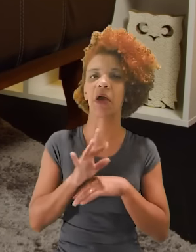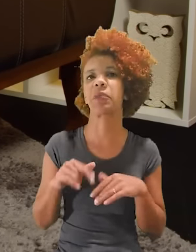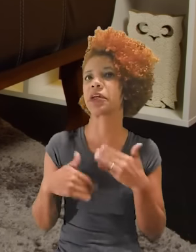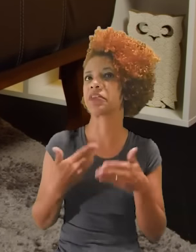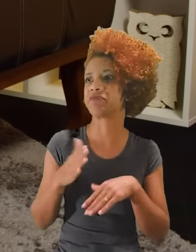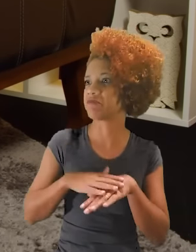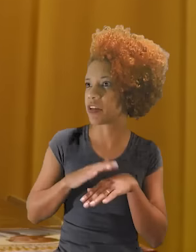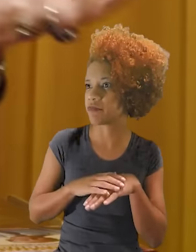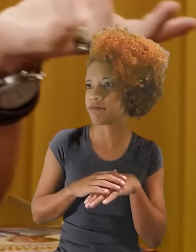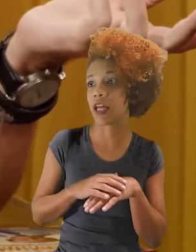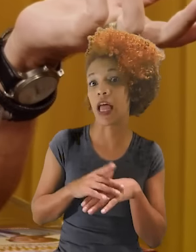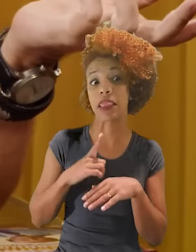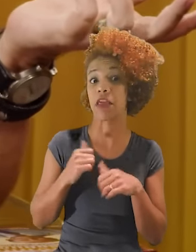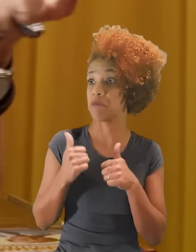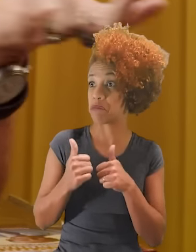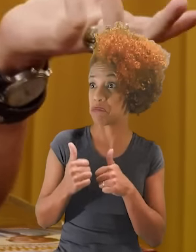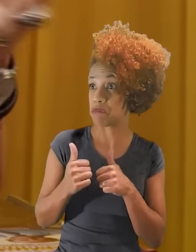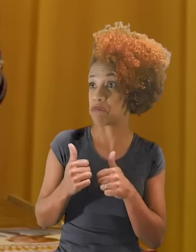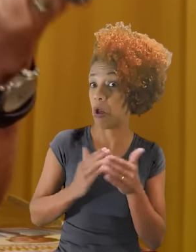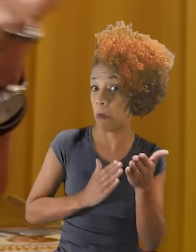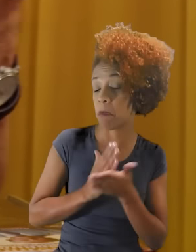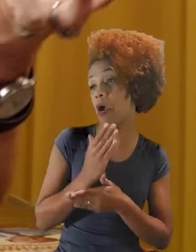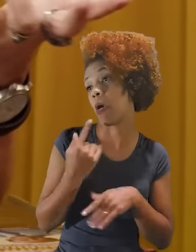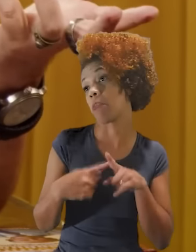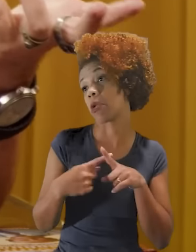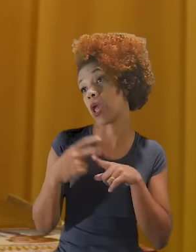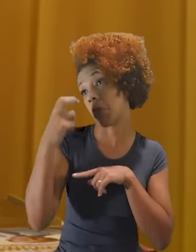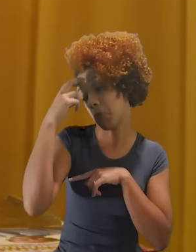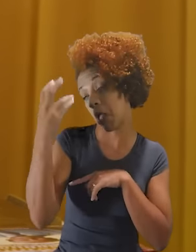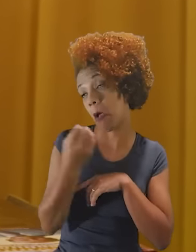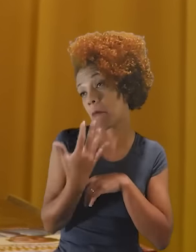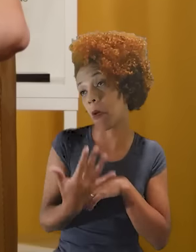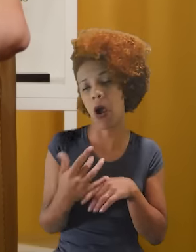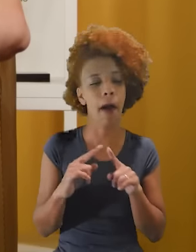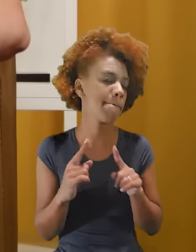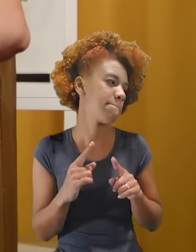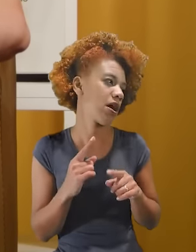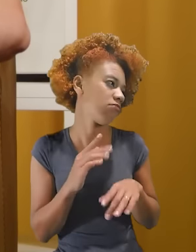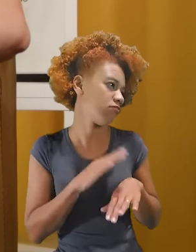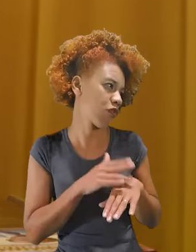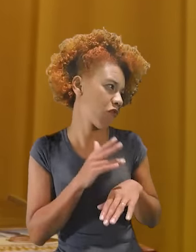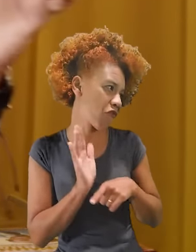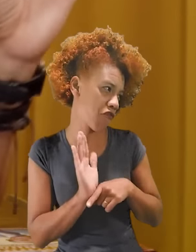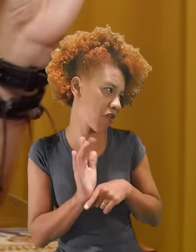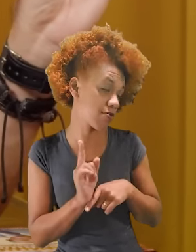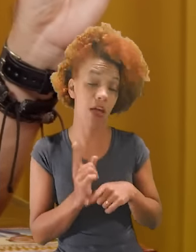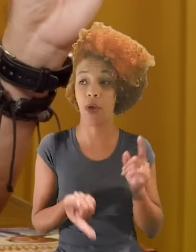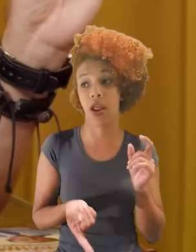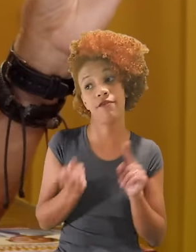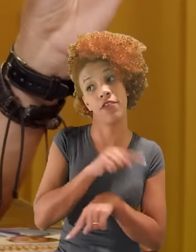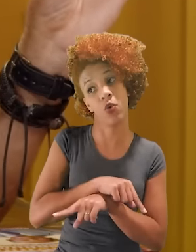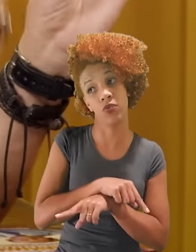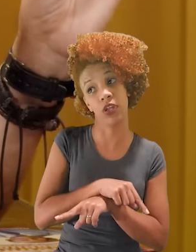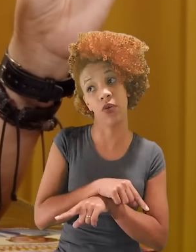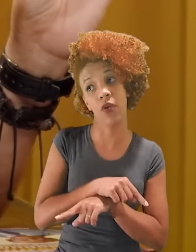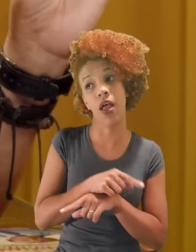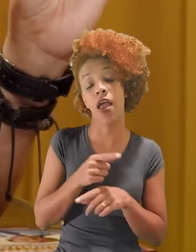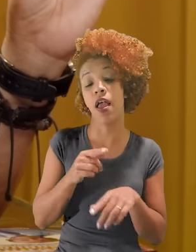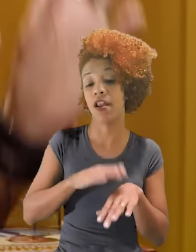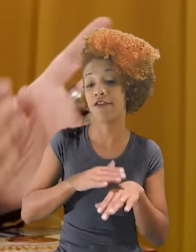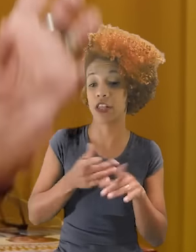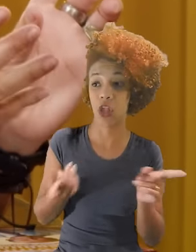aí, tipo, e, meu, ganhou ponto pra caramba, óbvio, porque era uma ideia muito boa. Mas não tinha sido feito até então, né? Até então não, tinham feito o contrário, né? Esse cara tinha